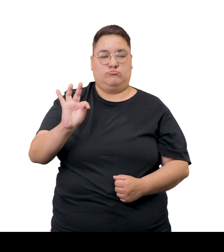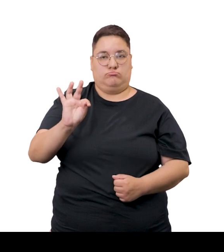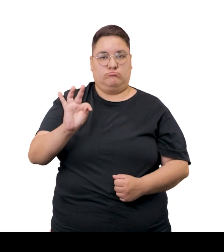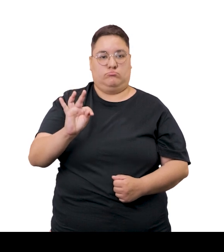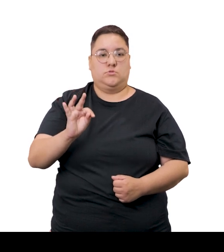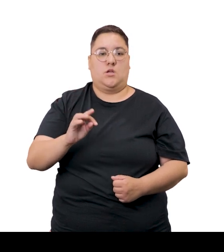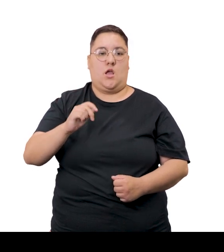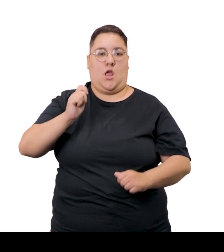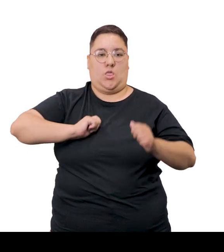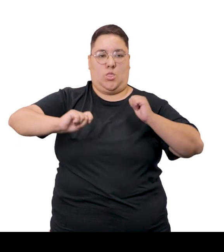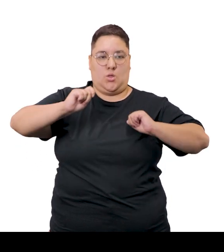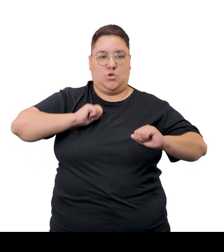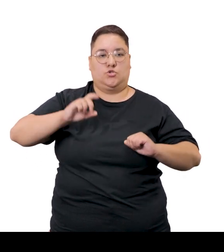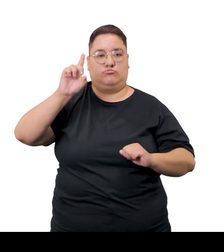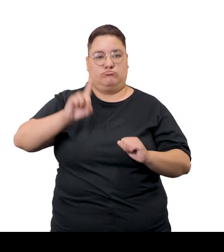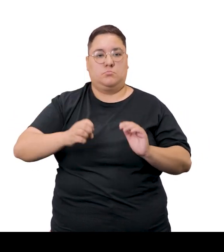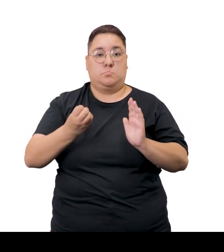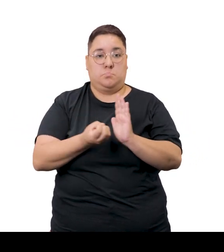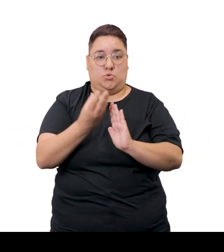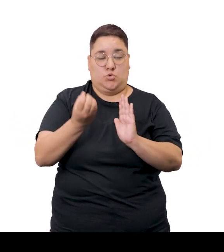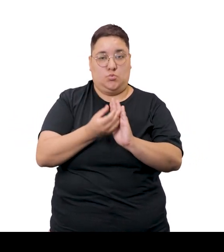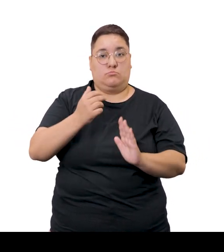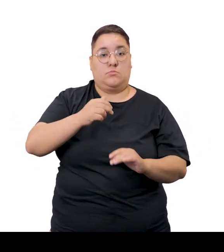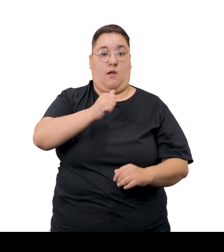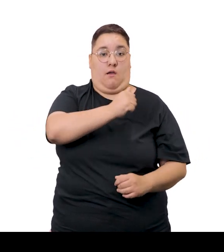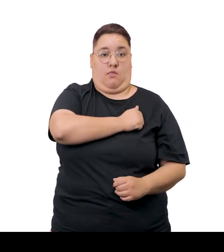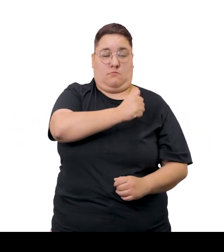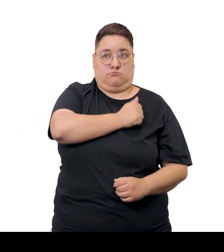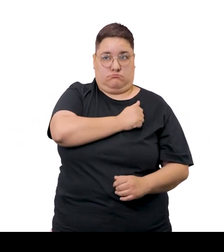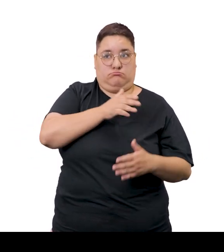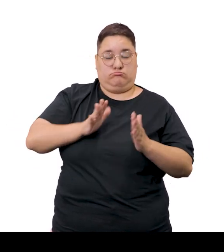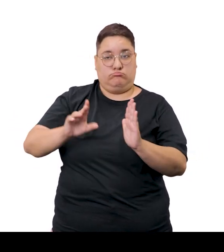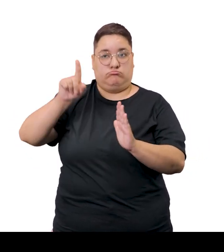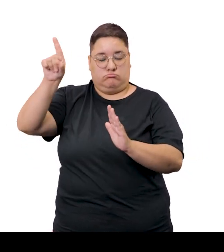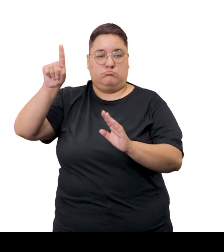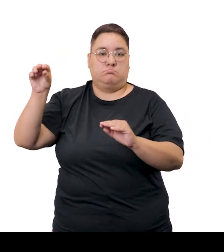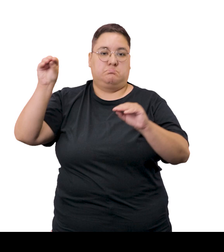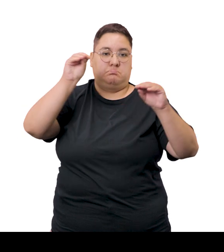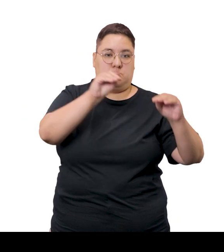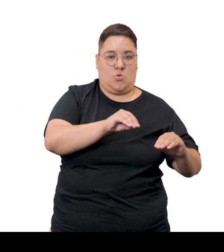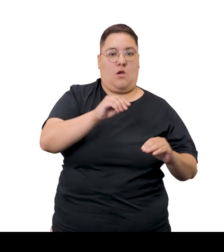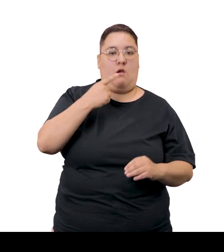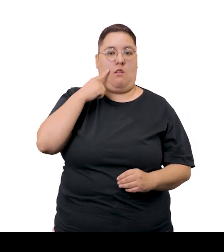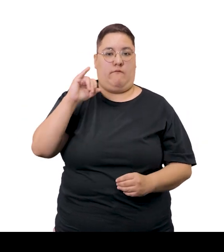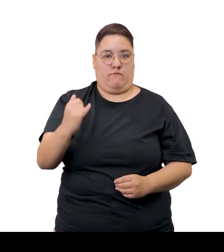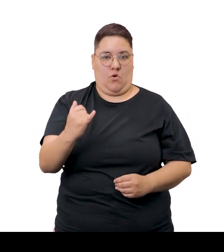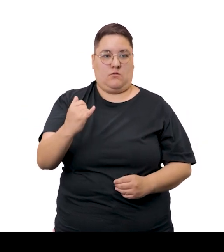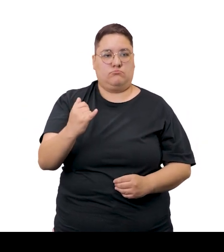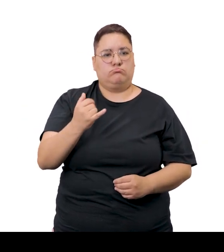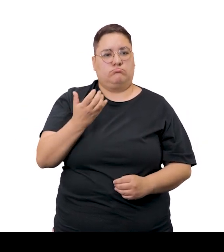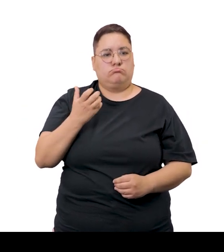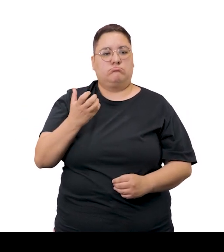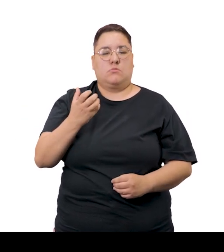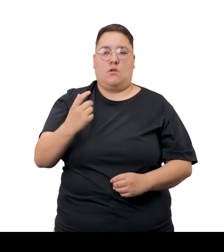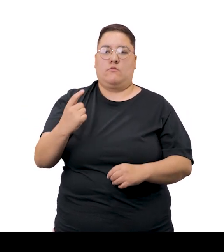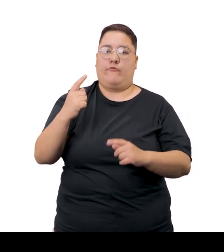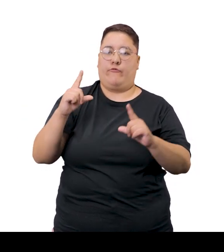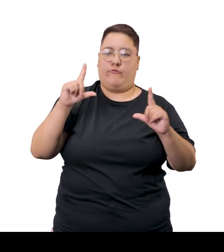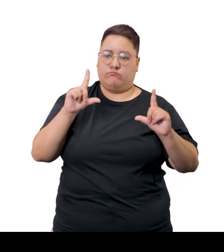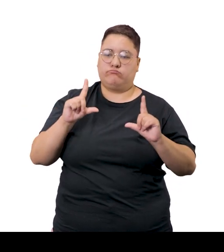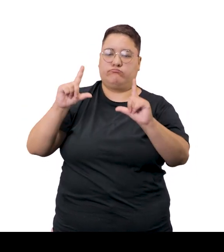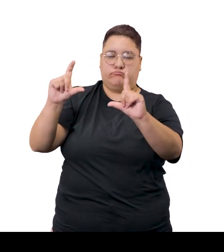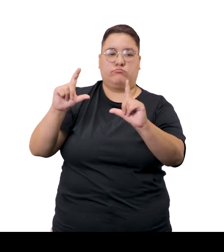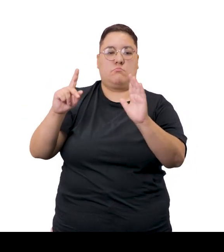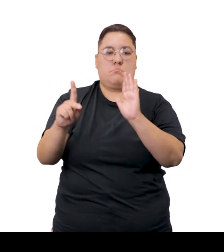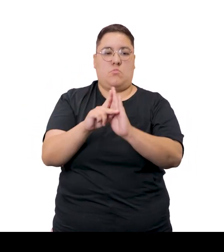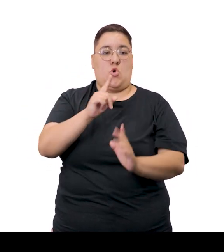Elliot Page, um ator, diretor e produtor canadense que vive na Califórnia, optou por ser retratado por Opie repetindo a